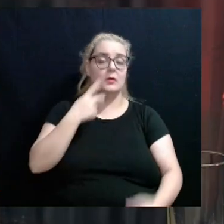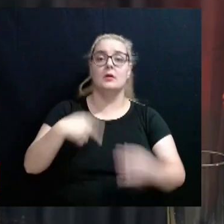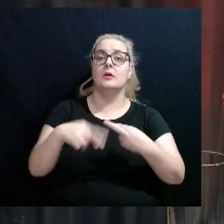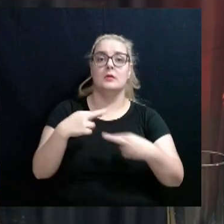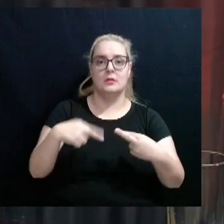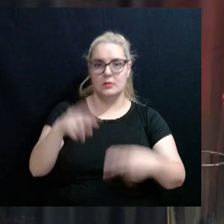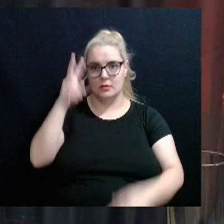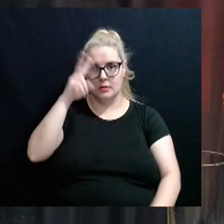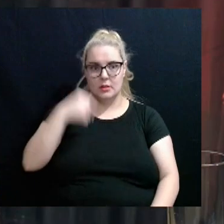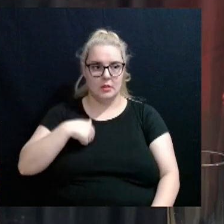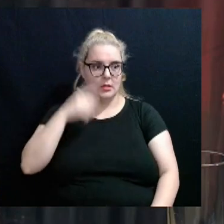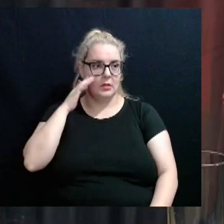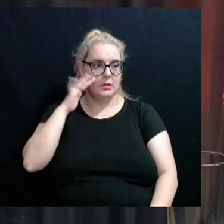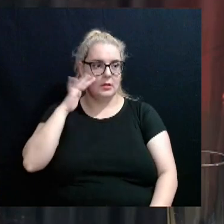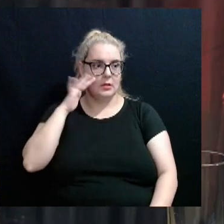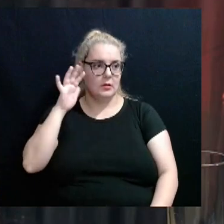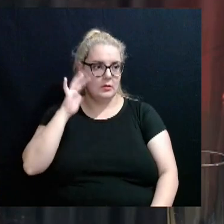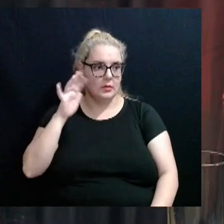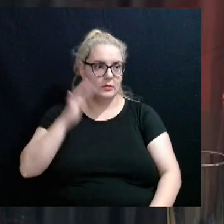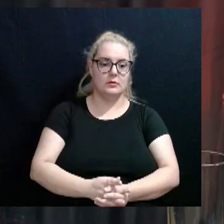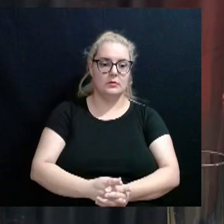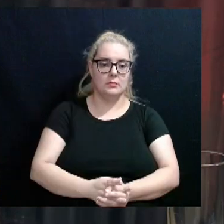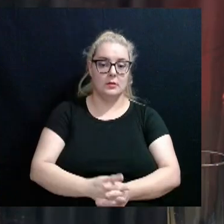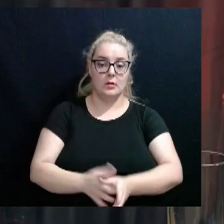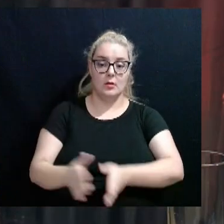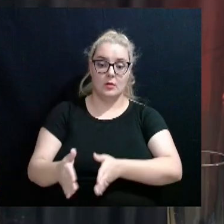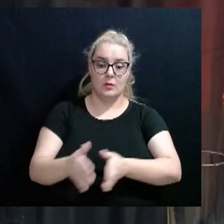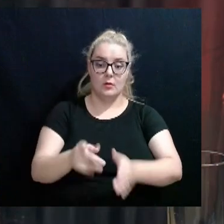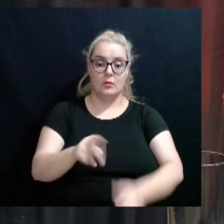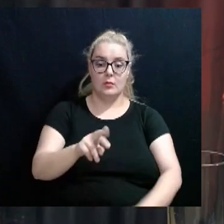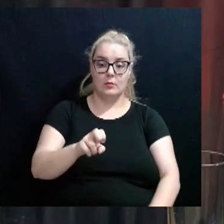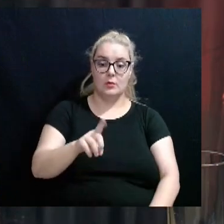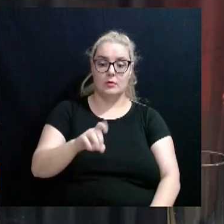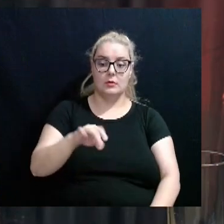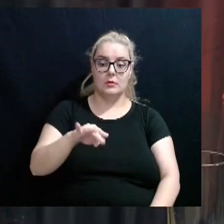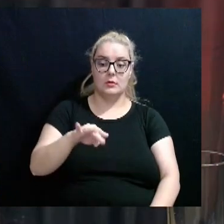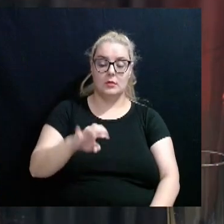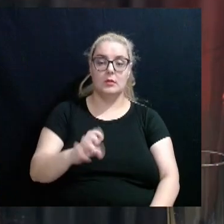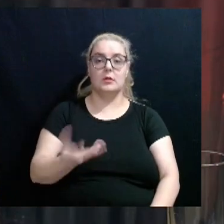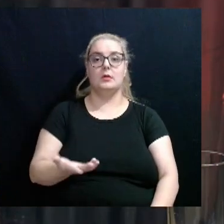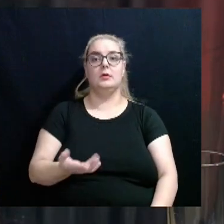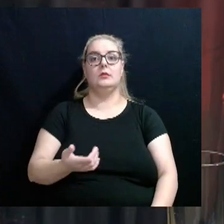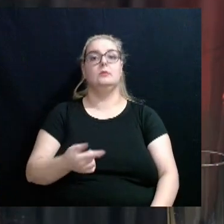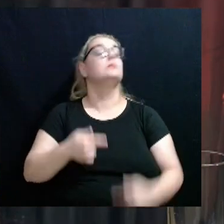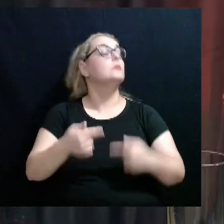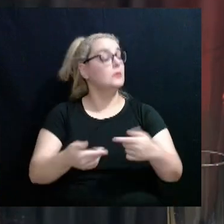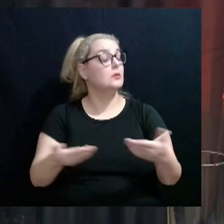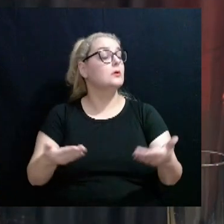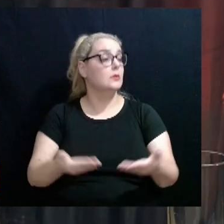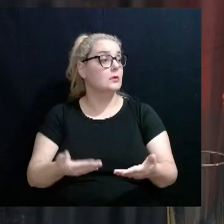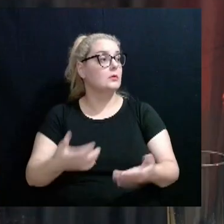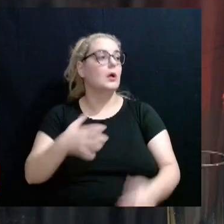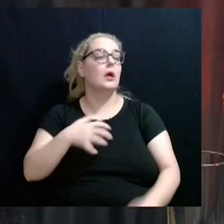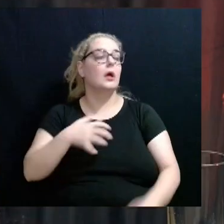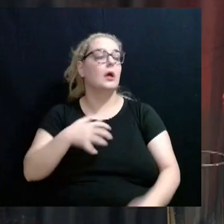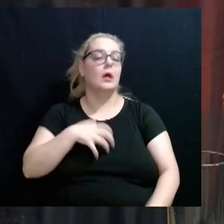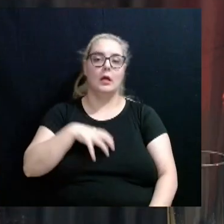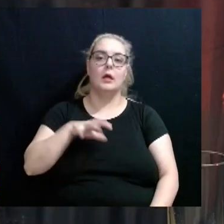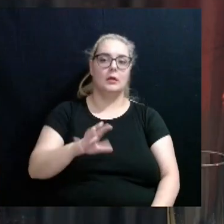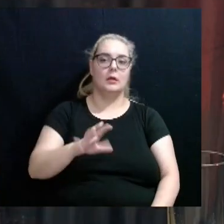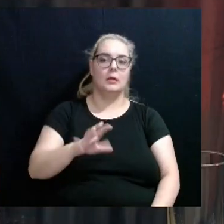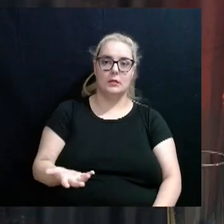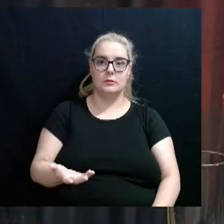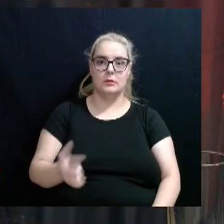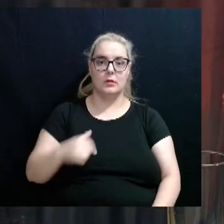imagino que o caminho prudente, para a geração atual é exatamente esse, né. Nós não dispensamos